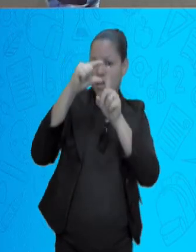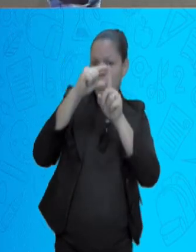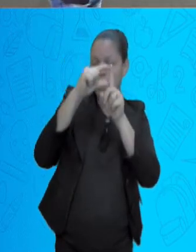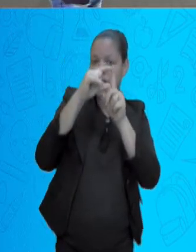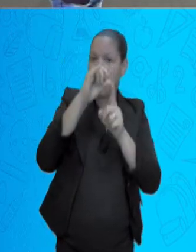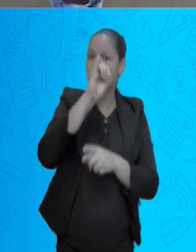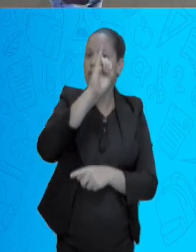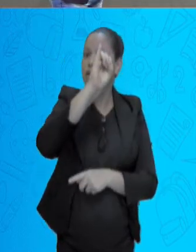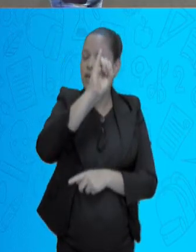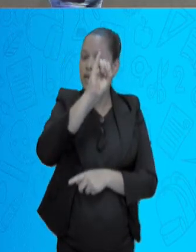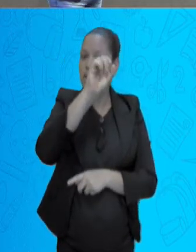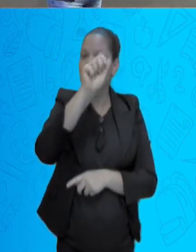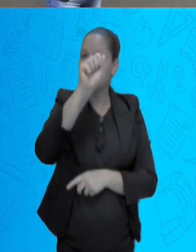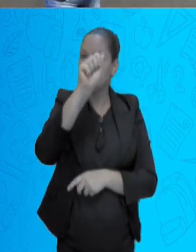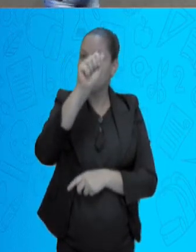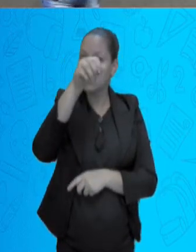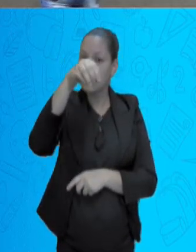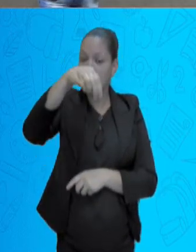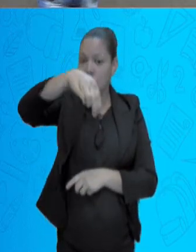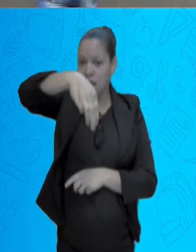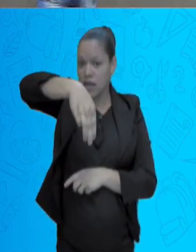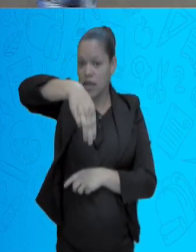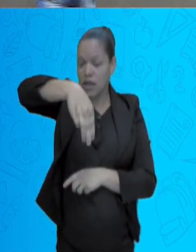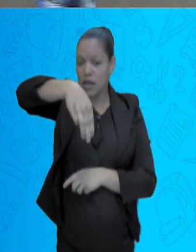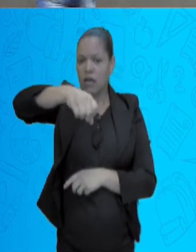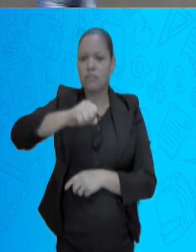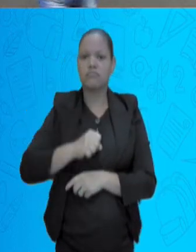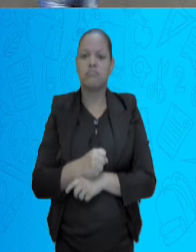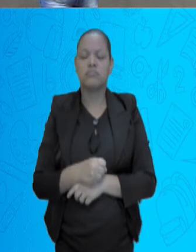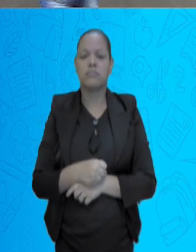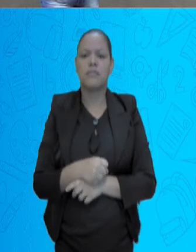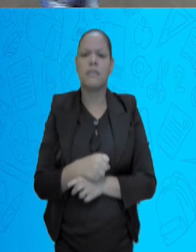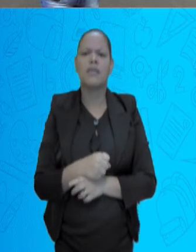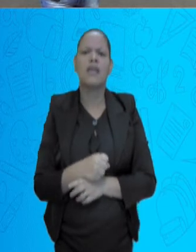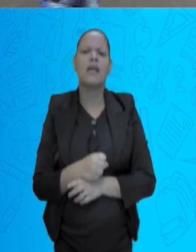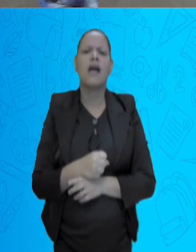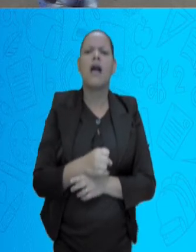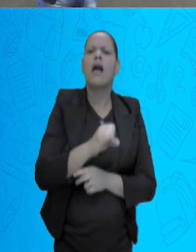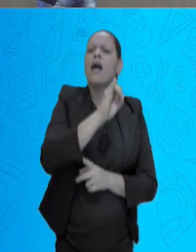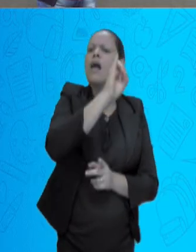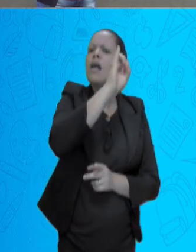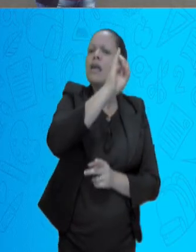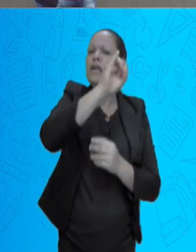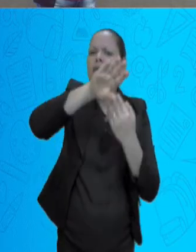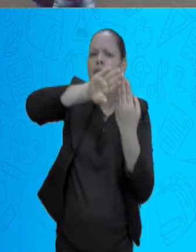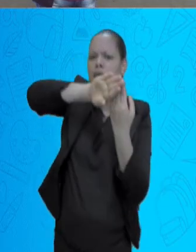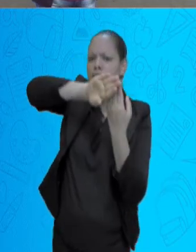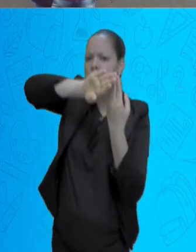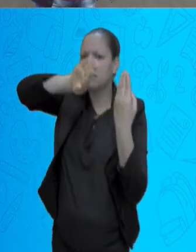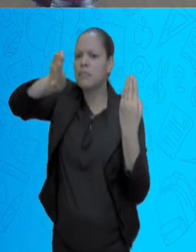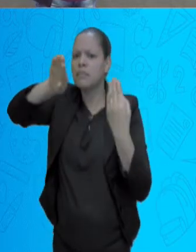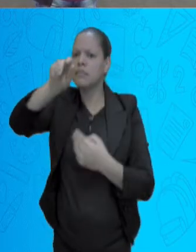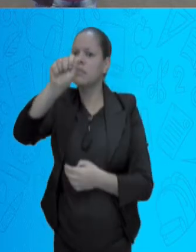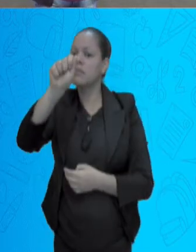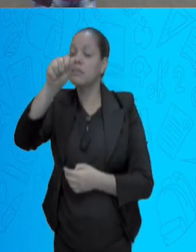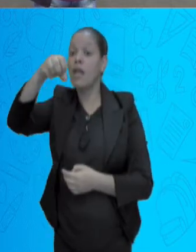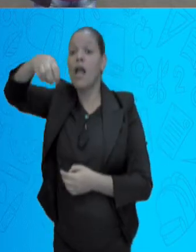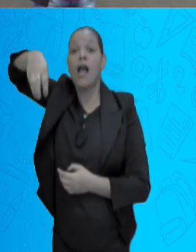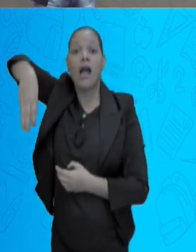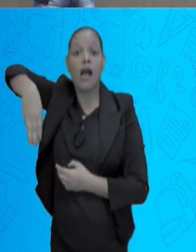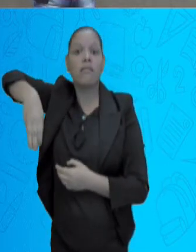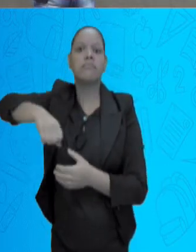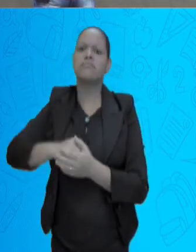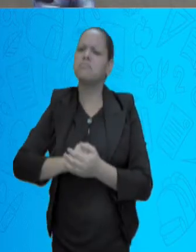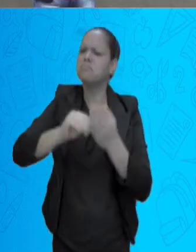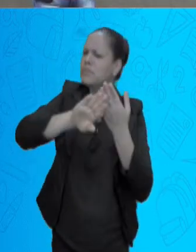ficaram separadas. Se as vogais ficam separadas, a regra diz que é hiato. Se as